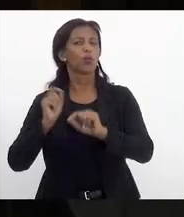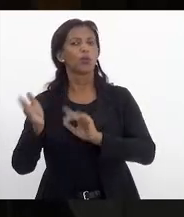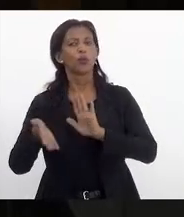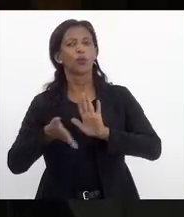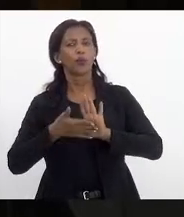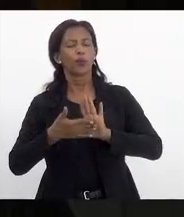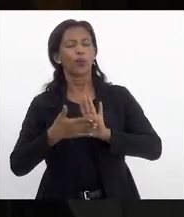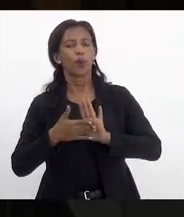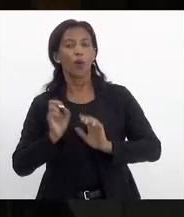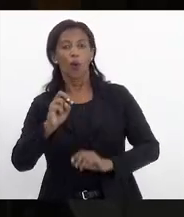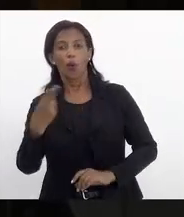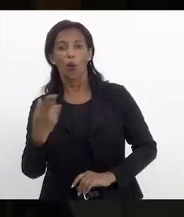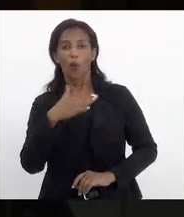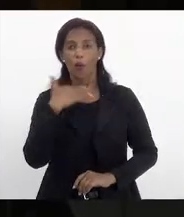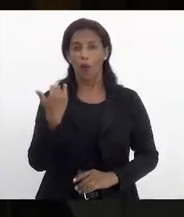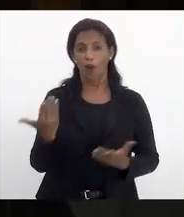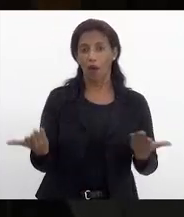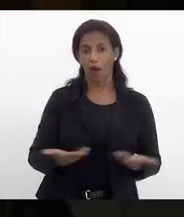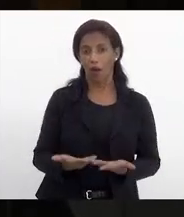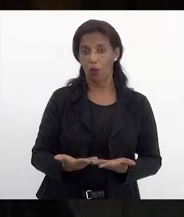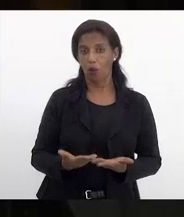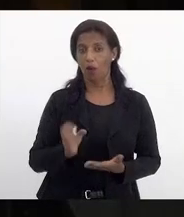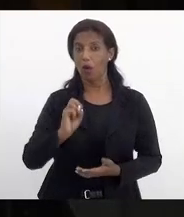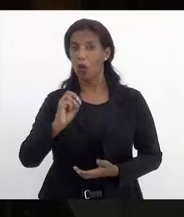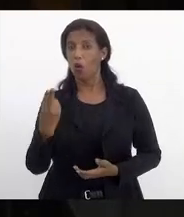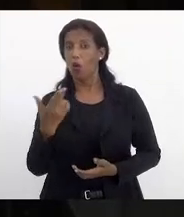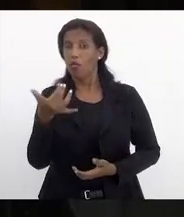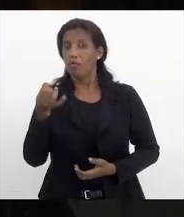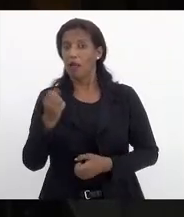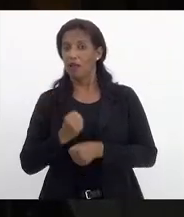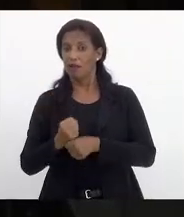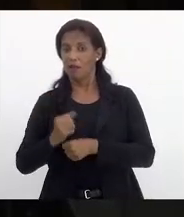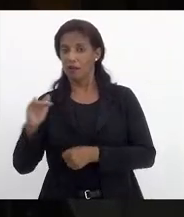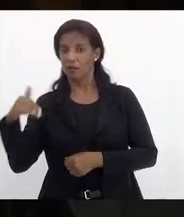morre agora, ou morre daqui a 10 anos.